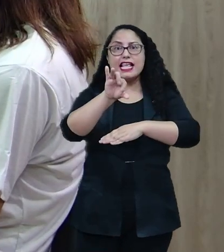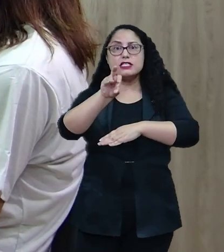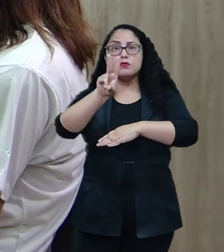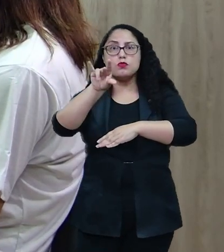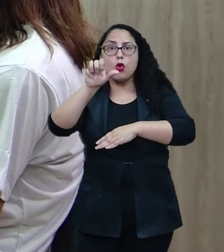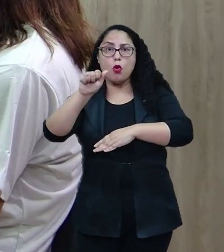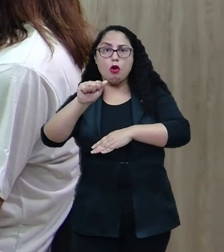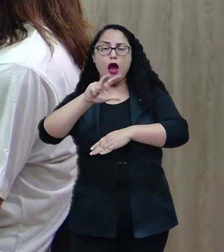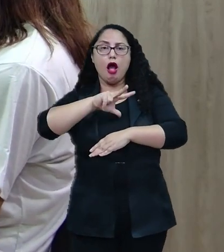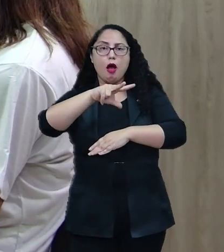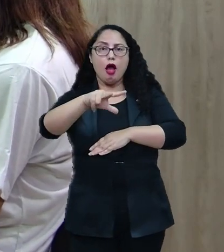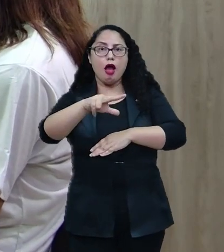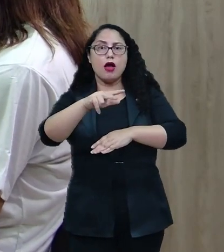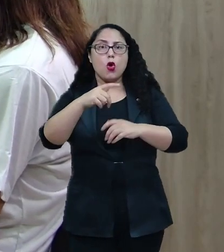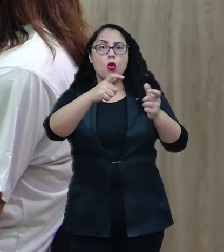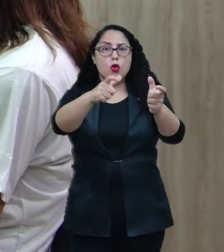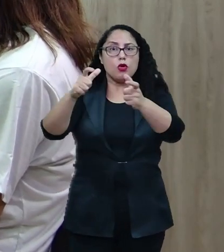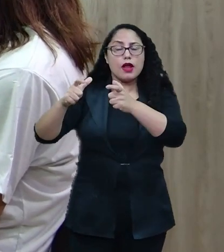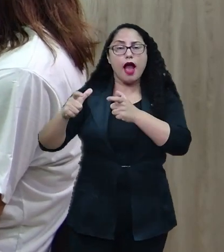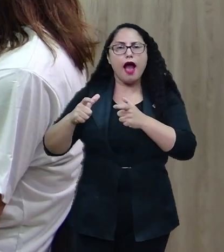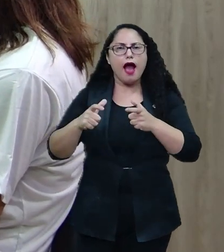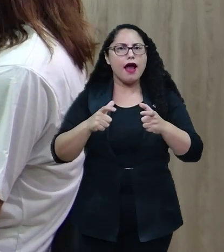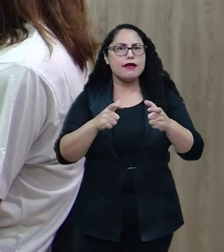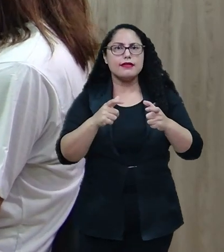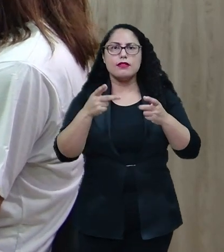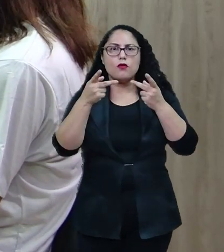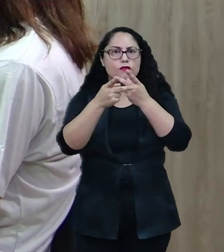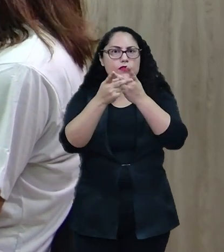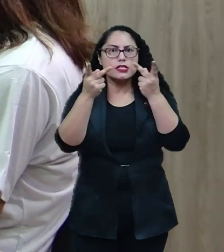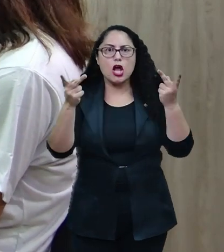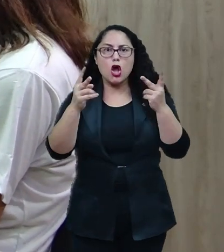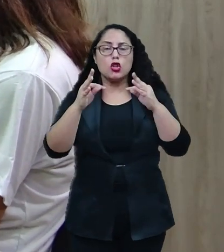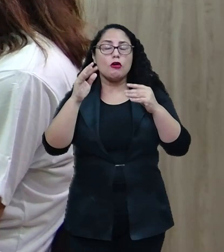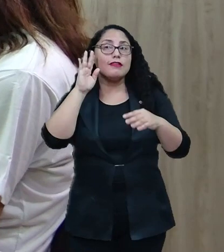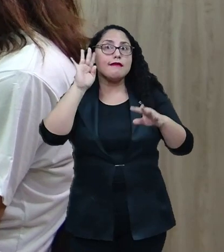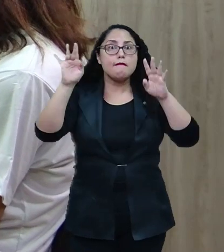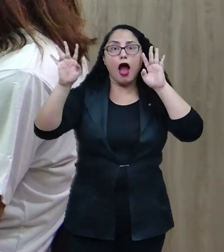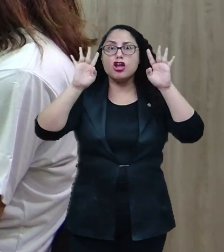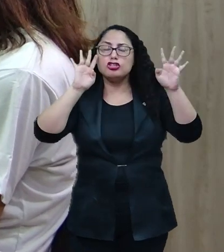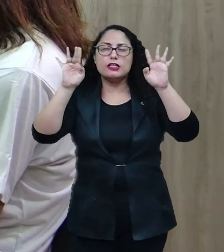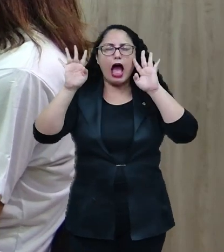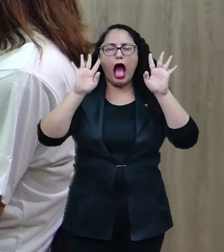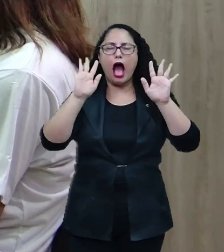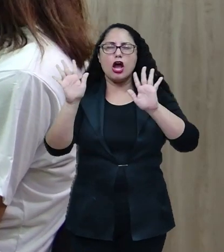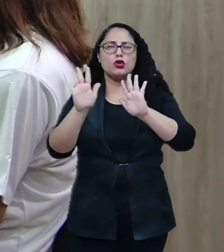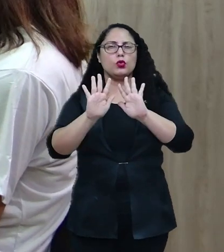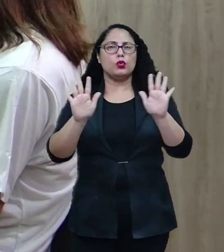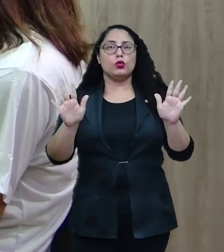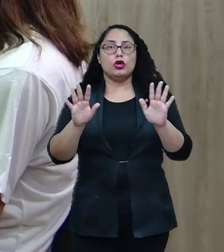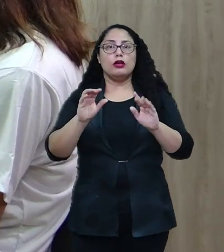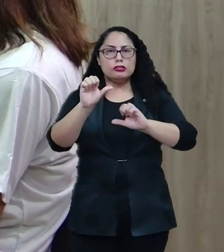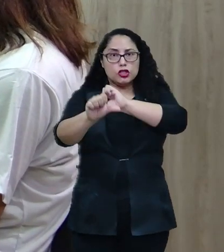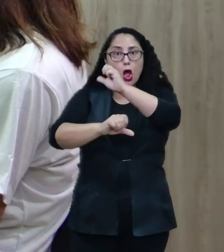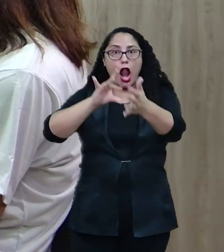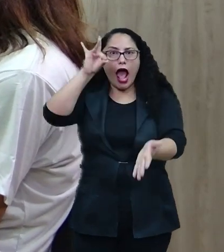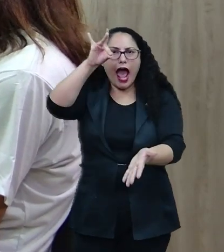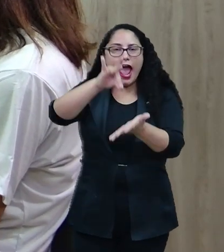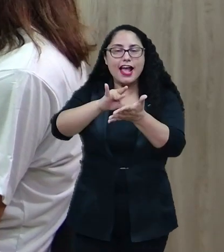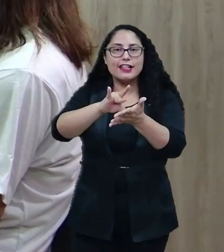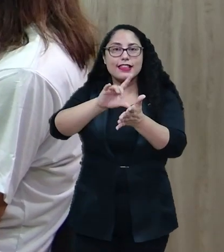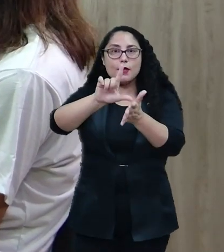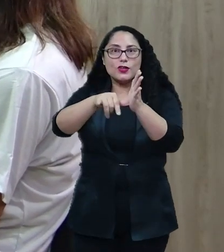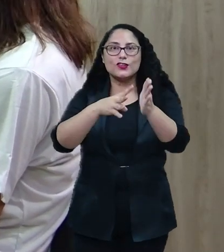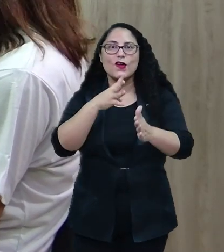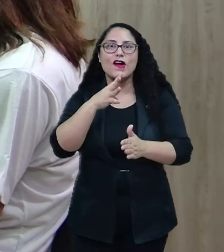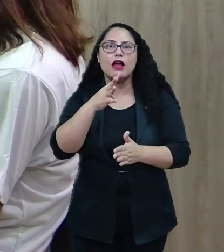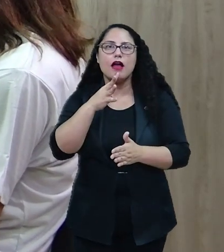algo como os lugares que a gente não visitou são todos imaginários, algo assim, né? Se tornam reais depois que a gente conhece.